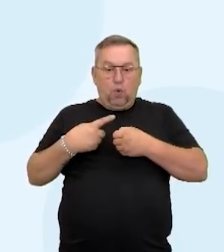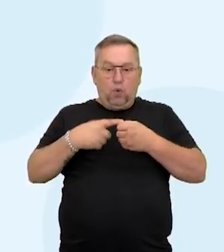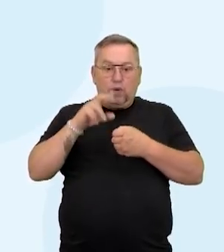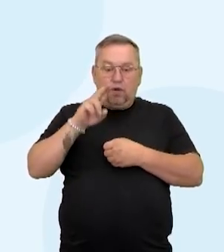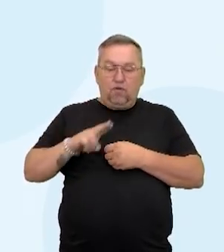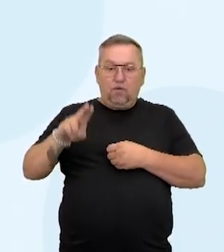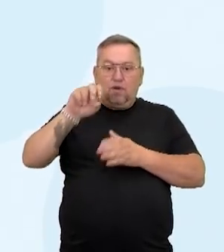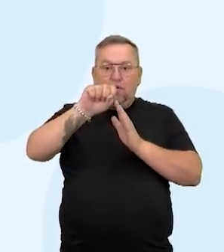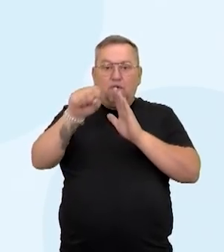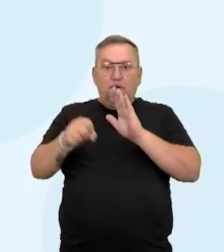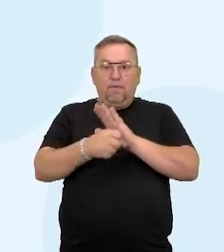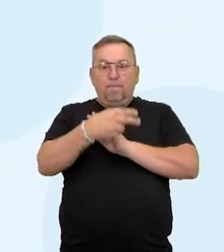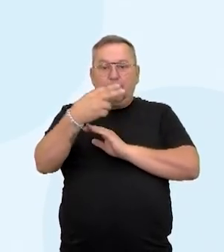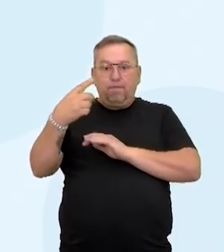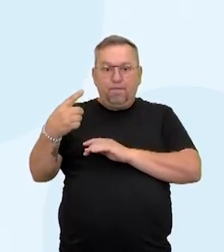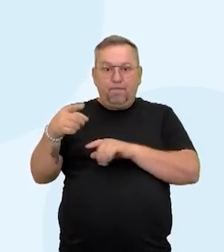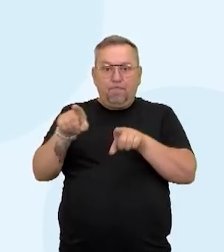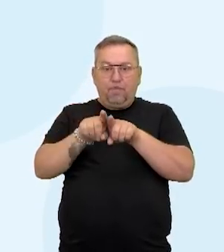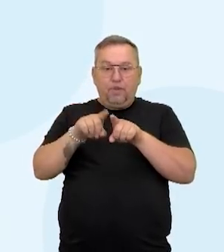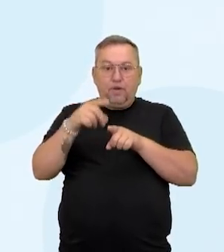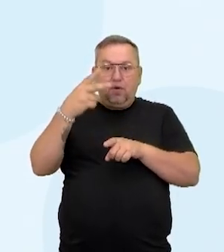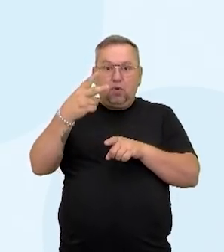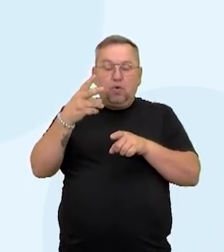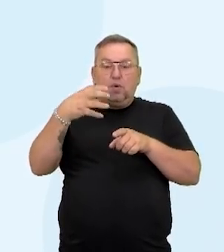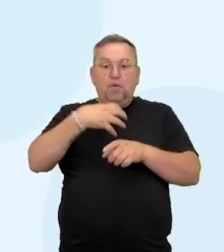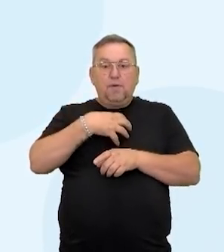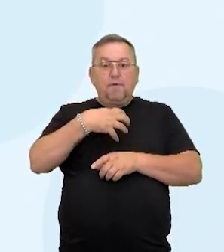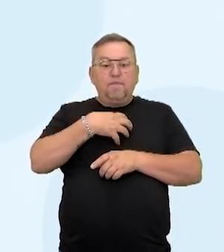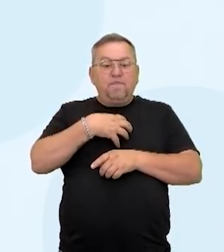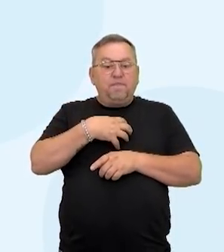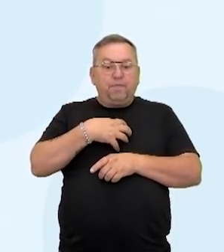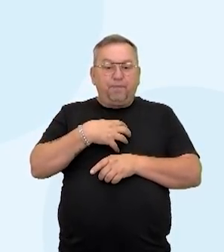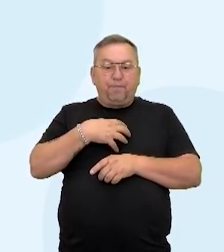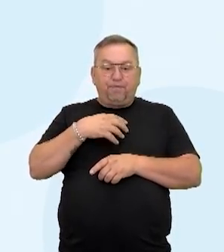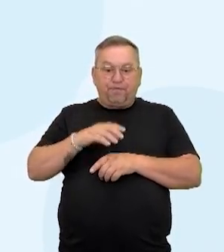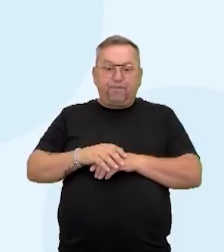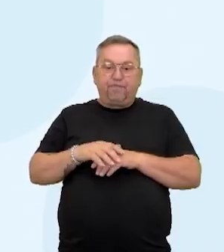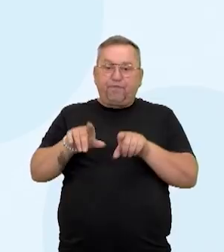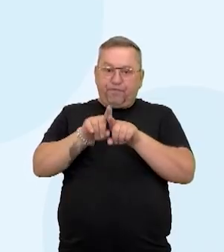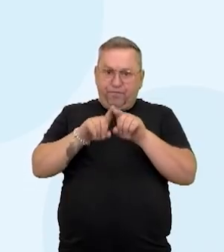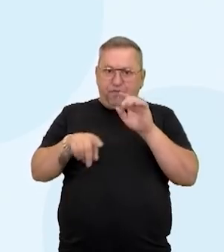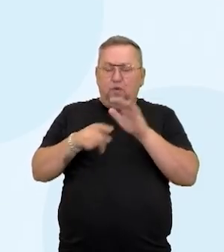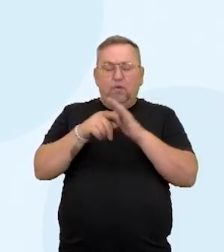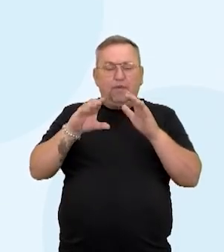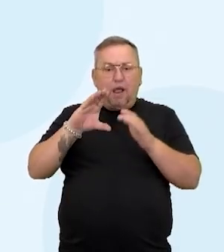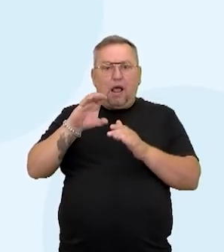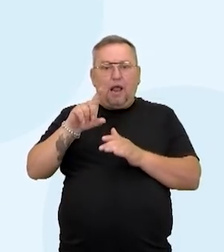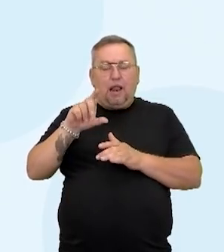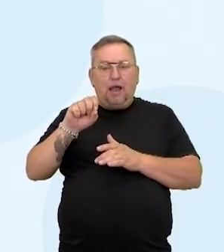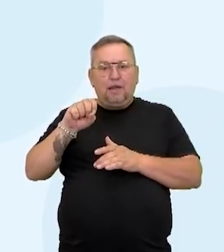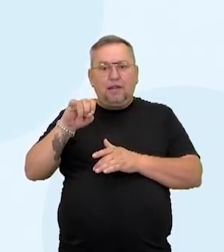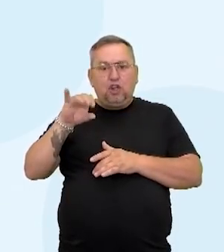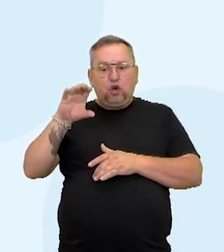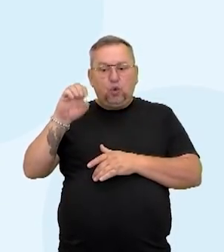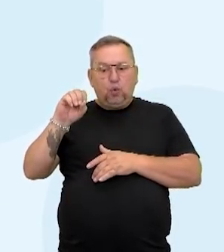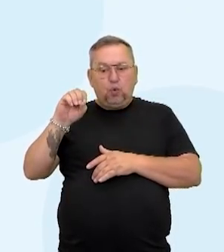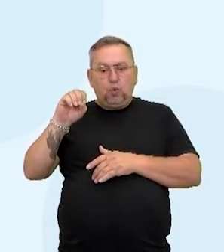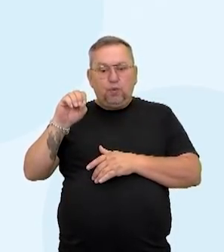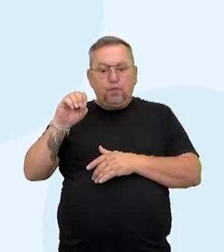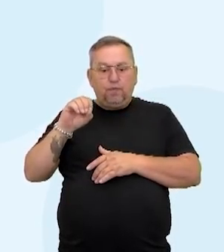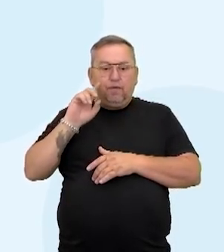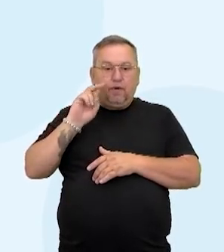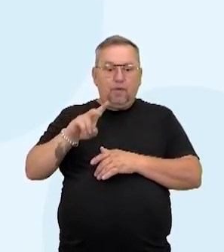início do século XXI, né, esses dois esquemas, né, o esquema clássico, né, que vem primeiro, na qual aí coloca lá a